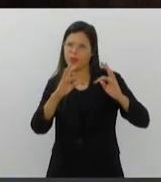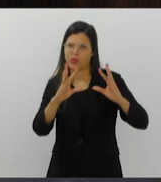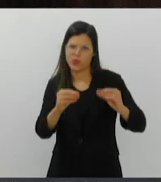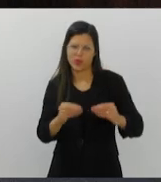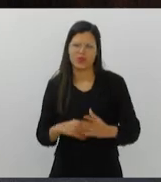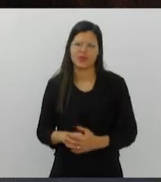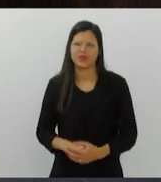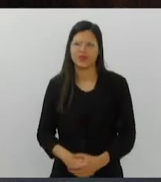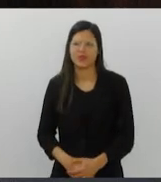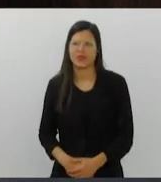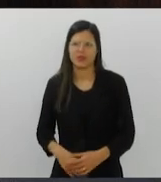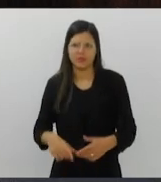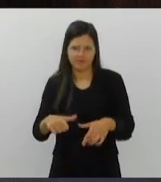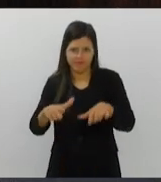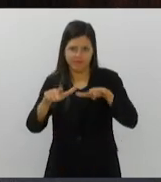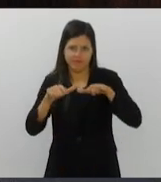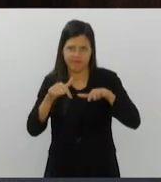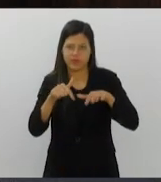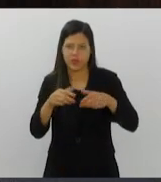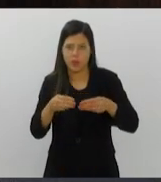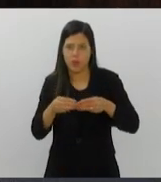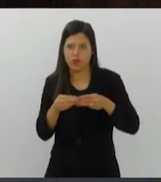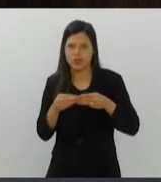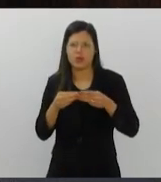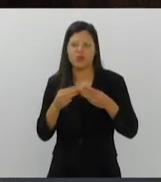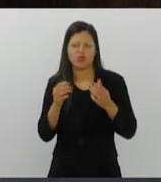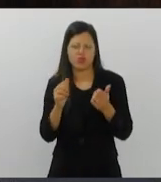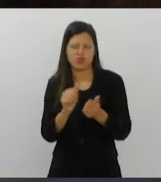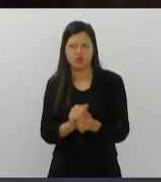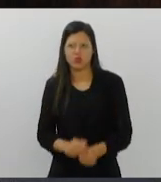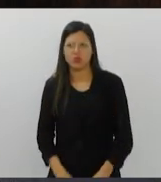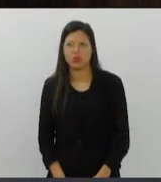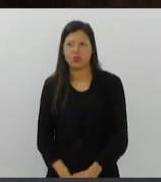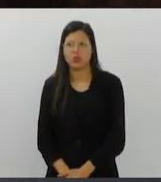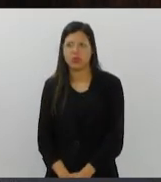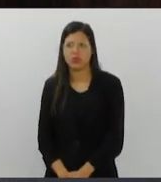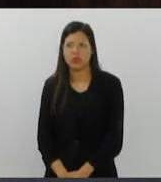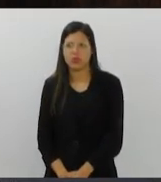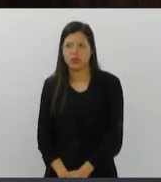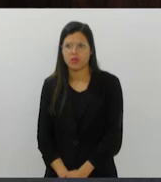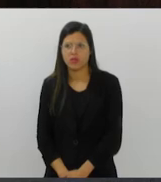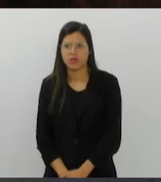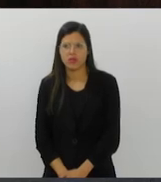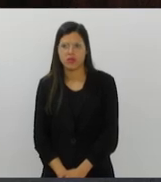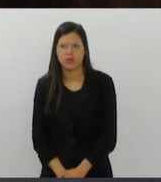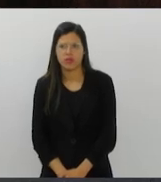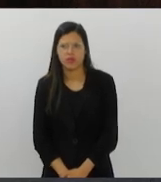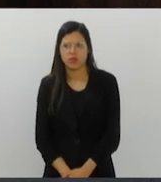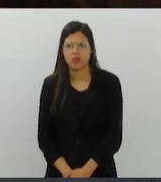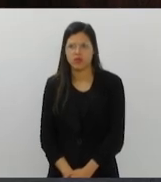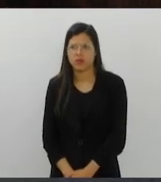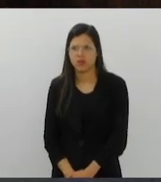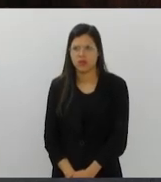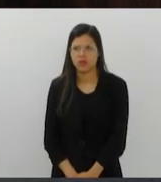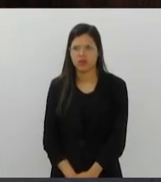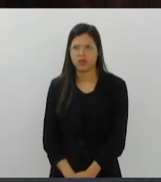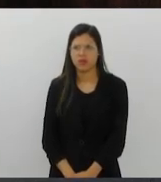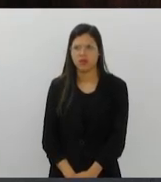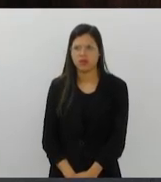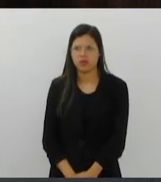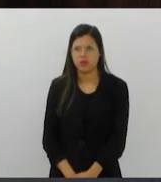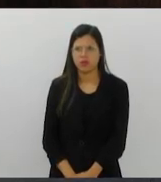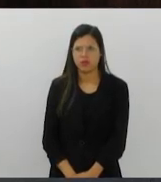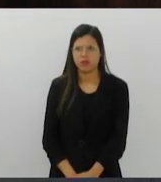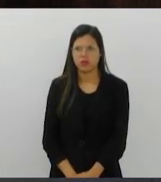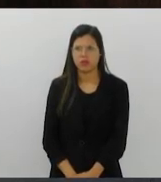Traz a moção junto para a gente fazer uma foto. Eu posso fazer aí embaixo, né? Fazer aqui embaixo. Os senhores podem ficar aqui embaixo,